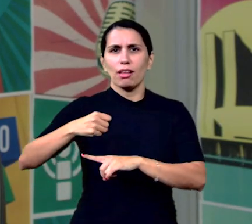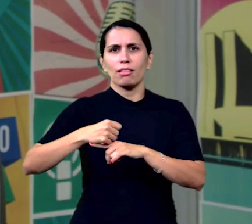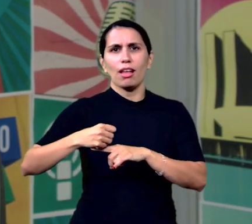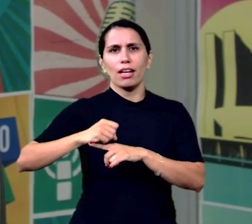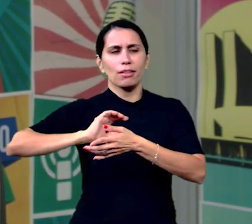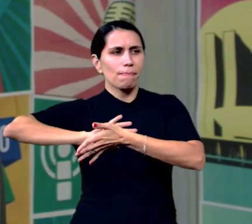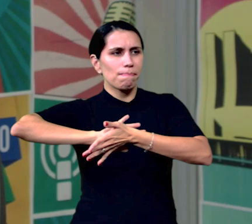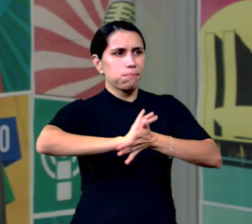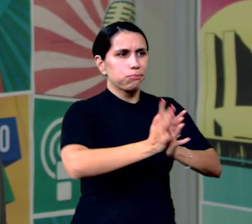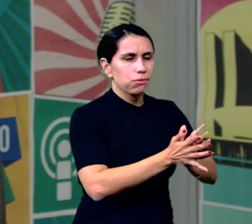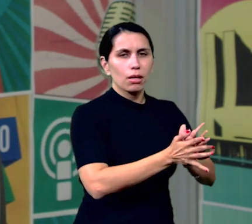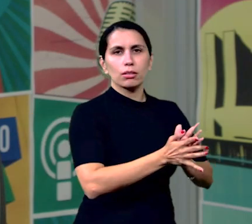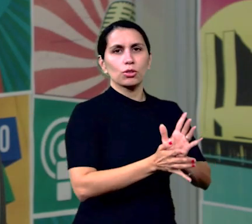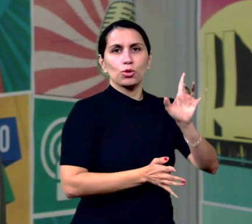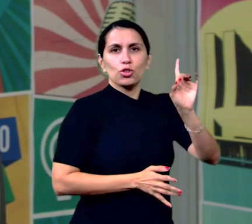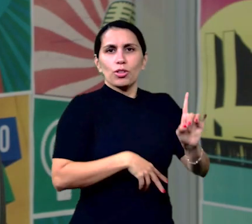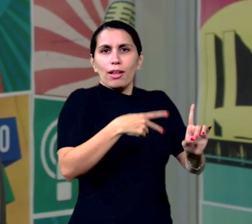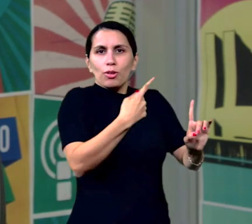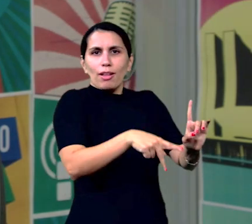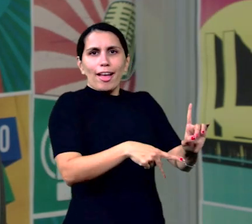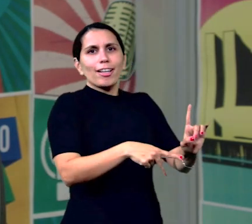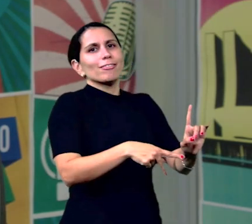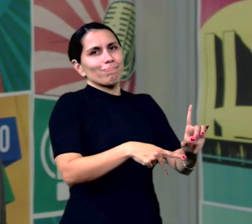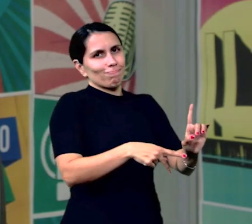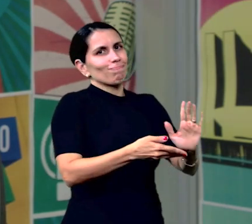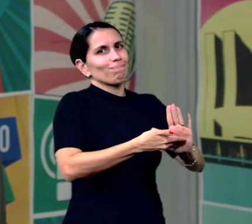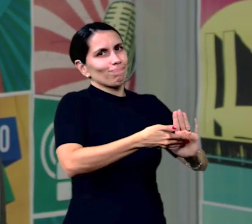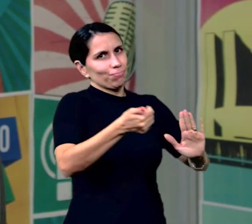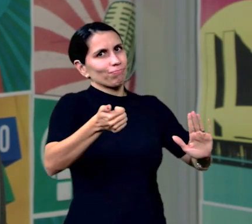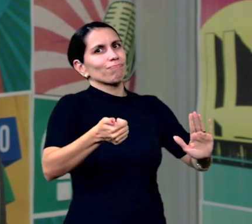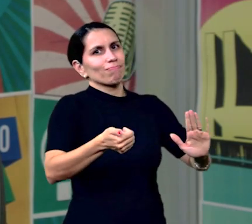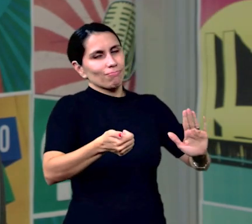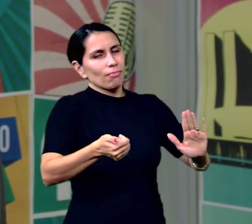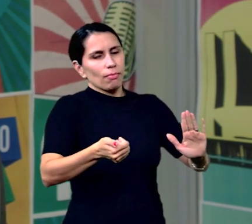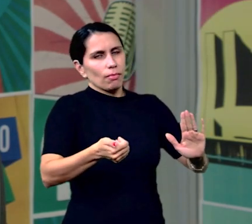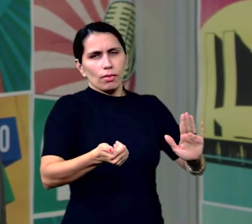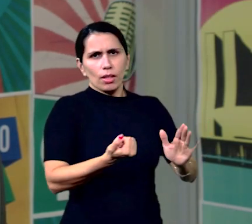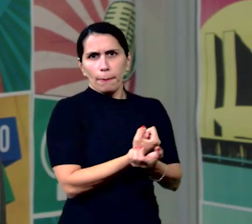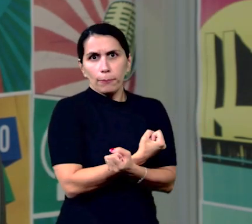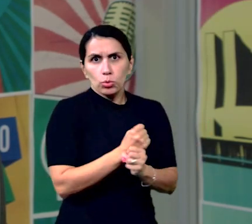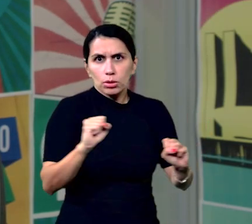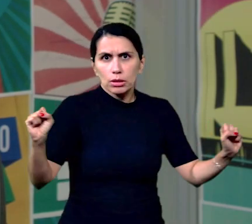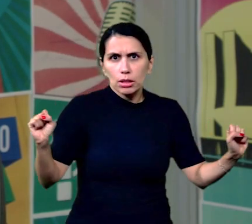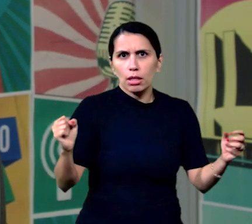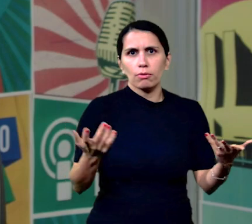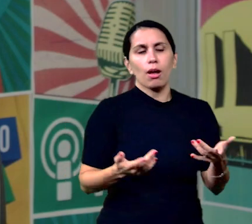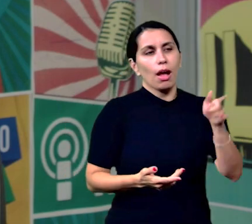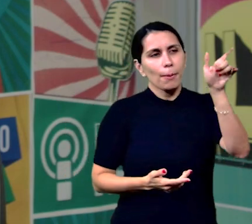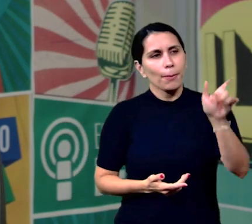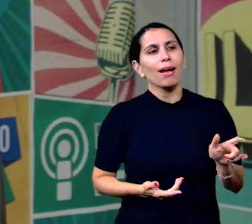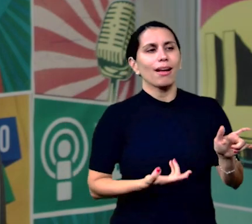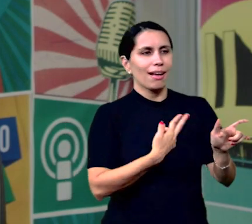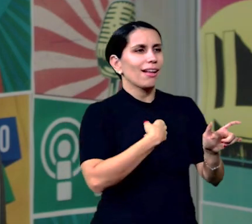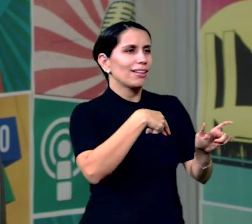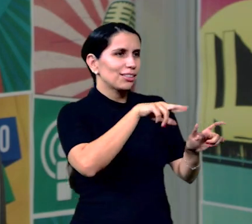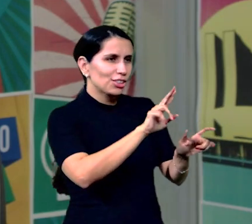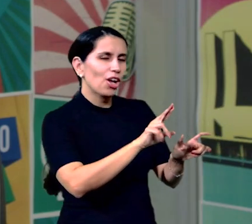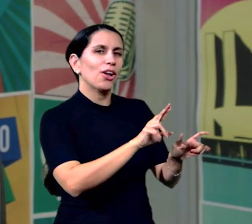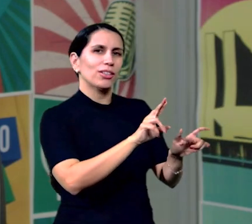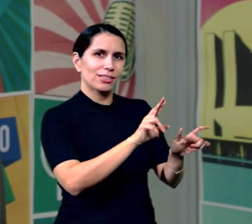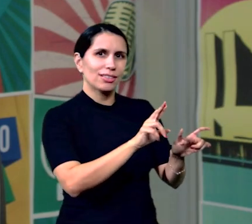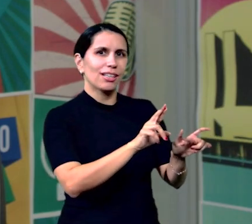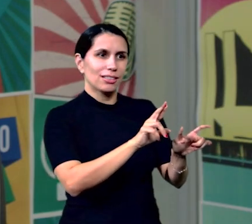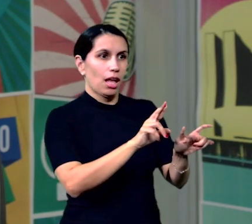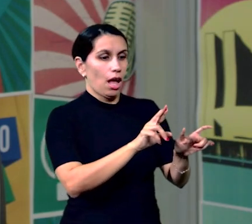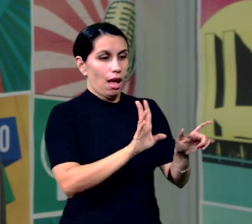seus direitos humanos integralmente feridos, né, porque a gente não consegue separar, né, quem é uma pessoa religiosa não vai separar